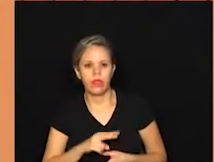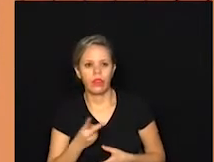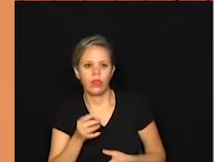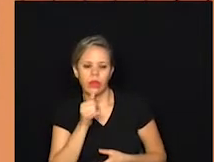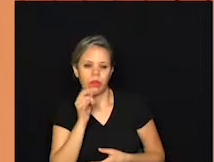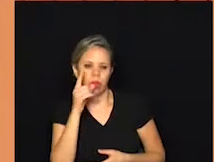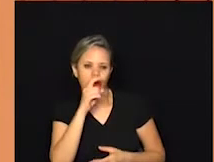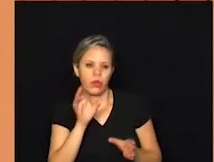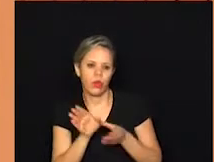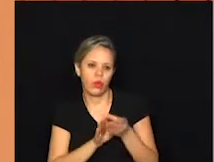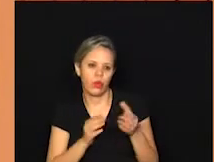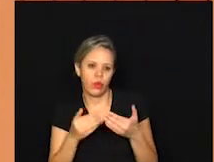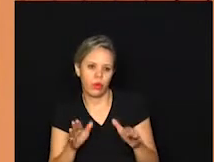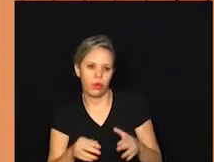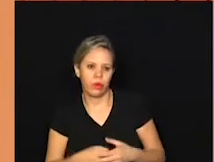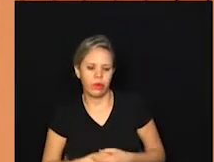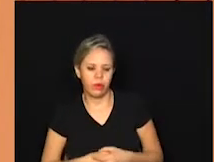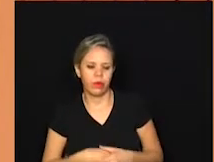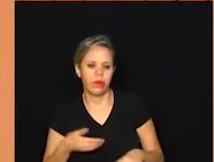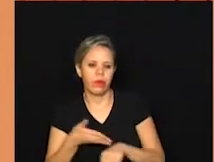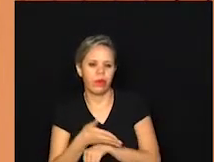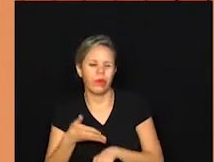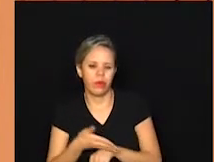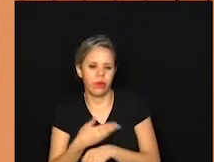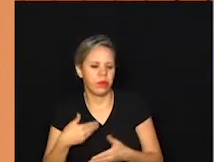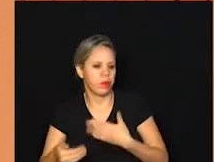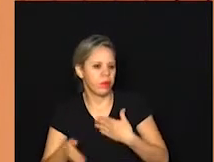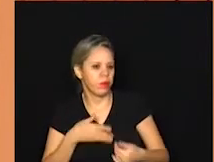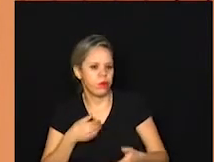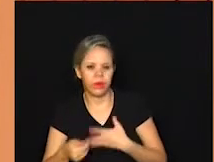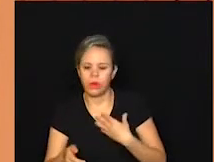o conselho está aberto à participação de qualquer